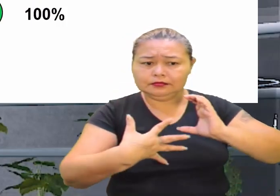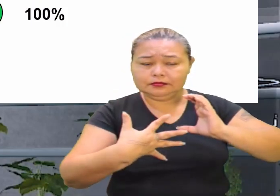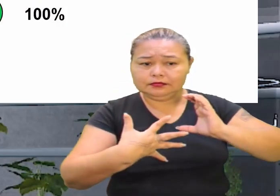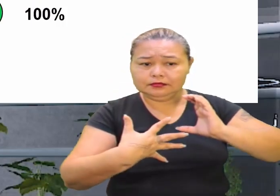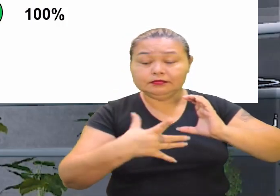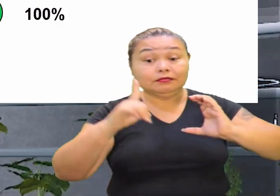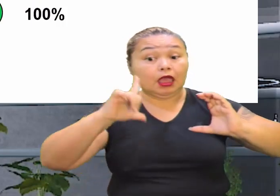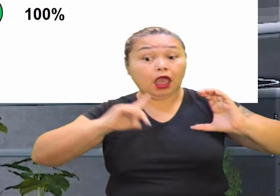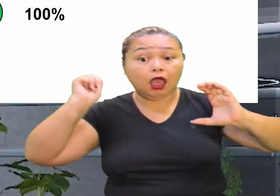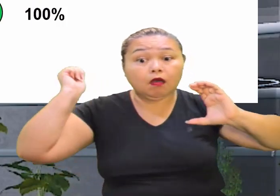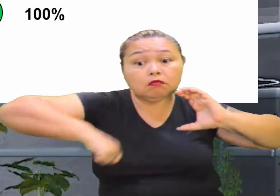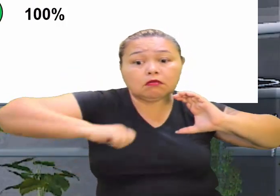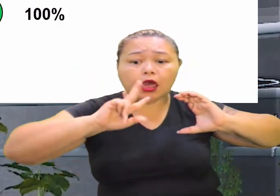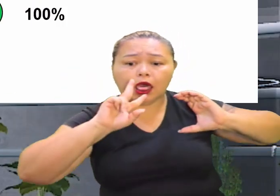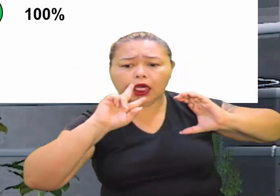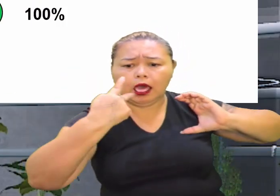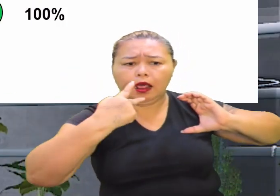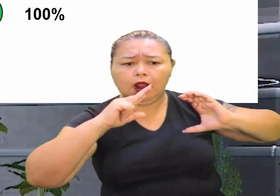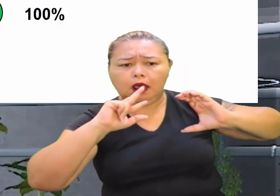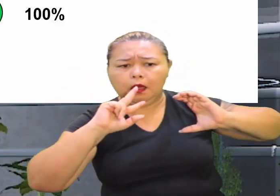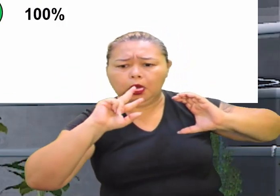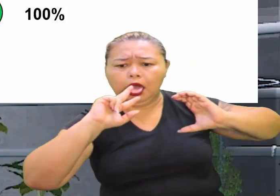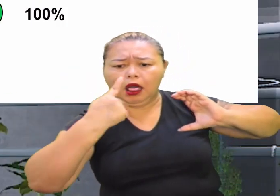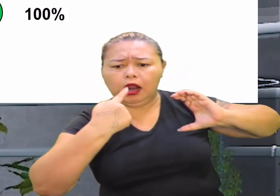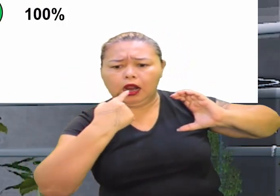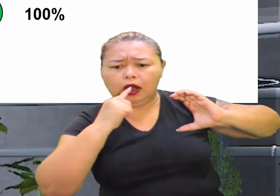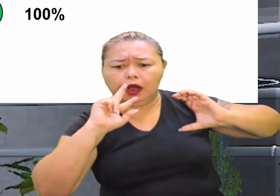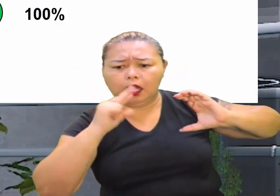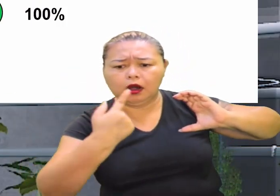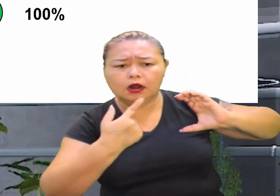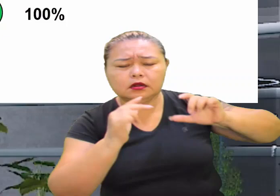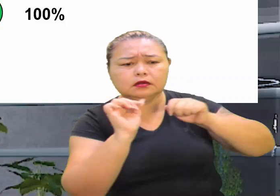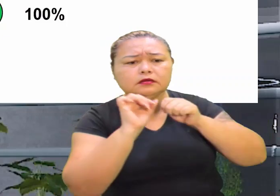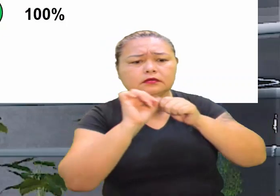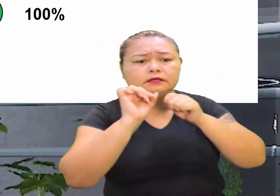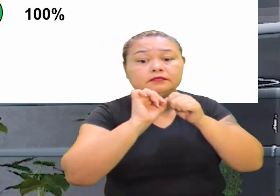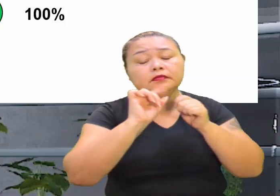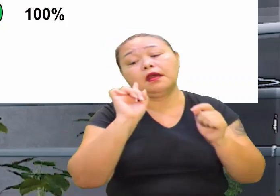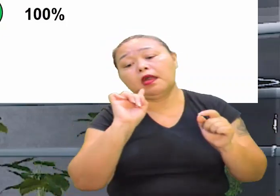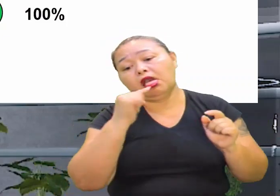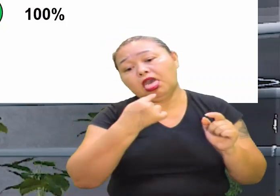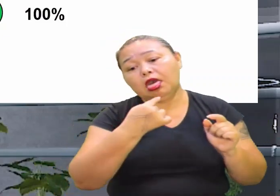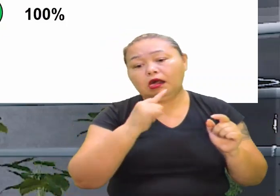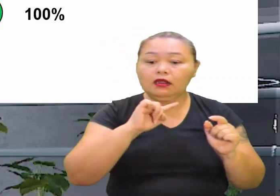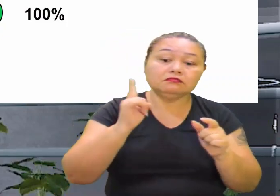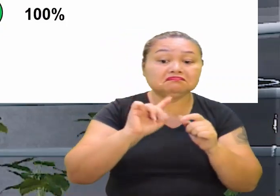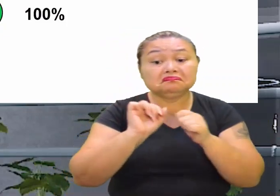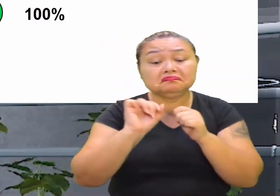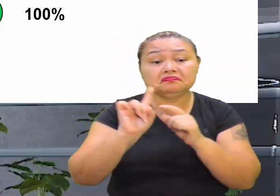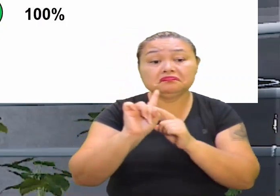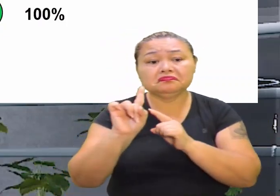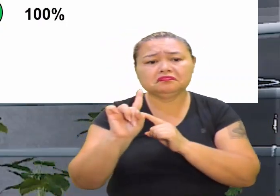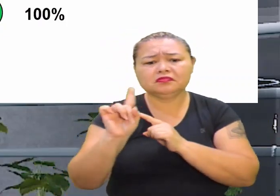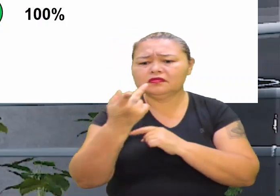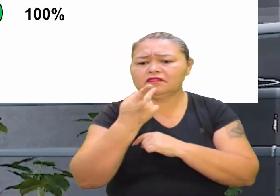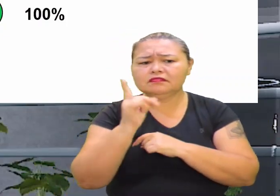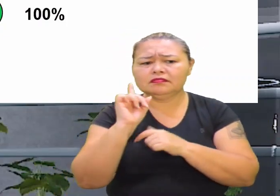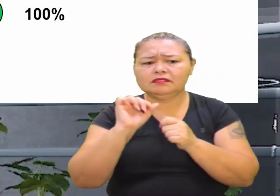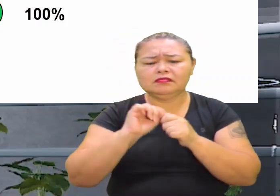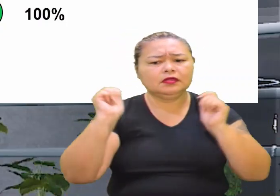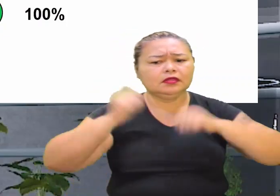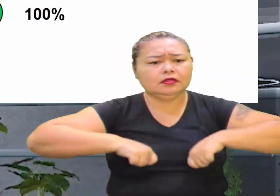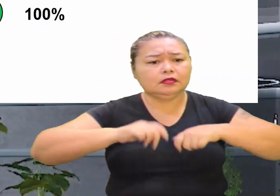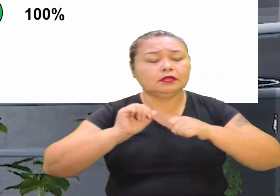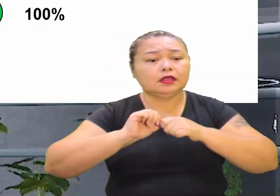a capacidade de dobrar a língua. Fenótipo, tem gente que dobra, tem gente que não dobra. Então eu falei errado. Não é ter a